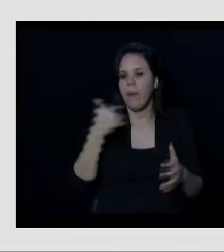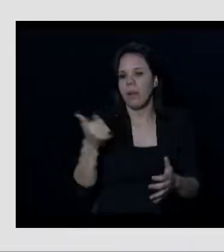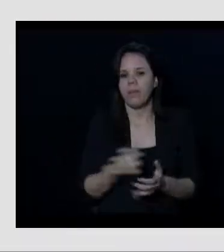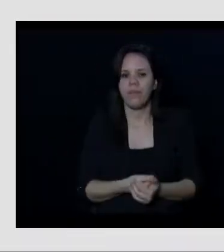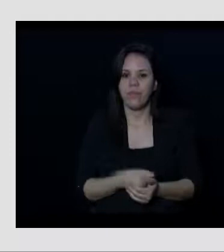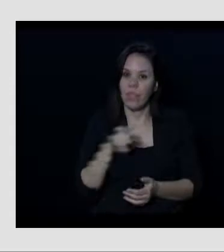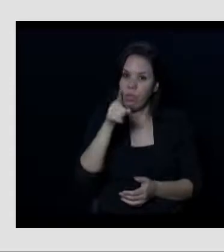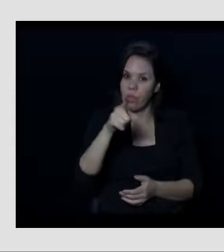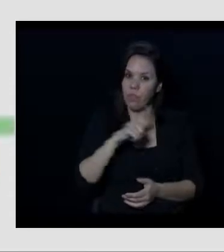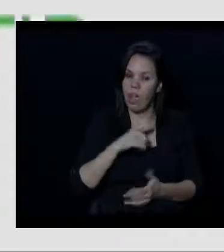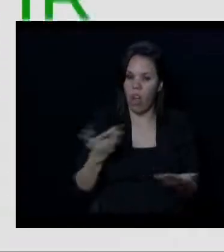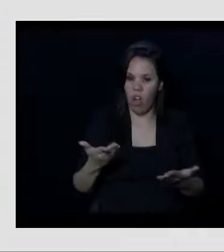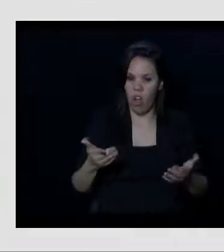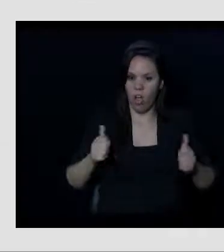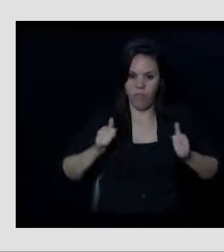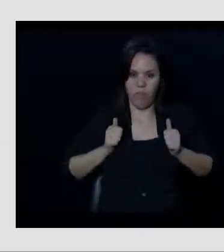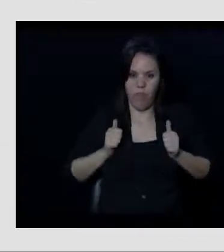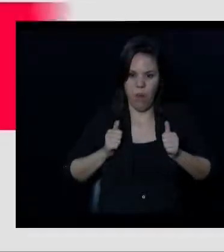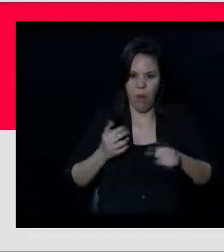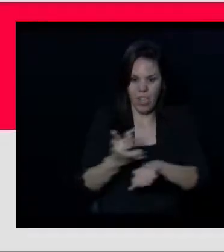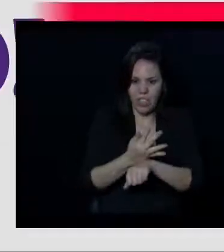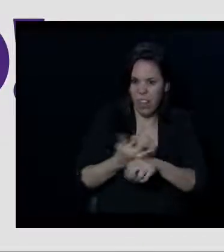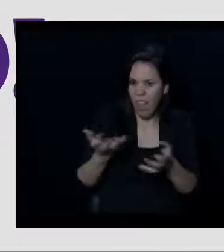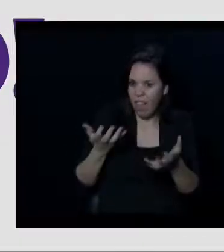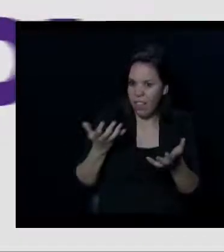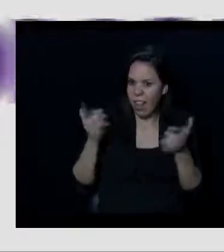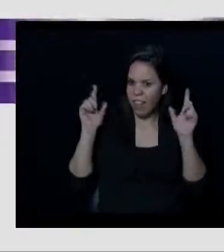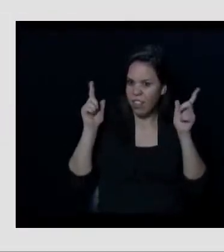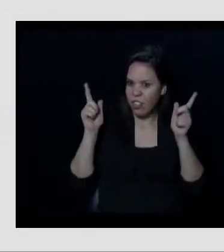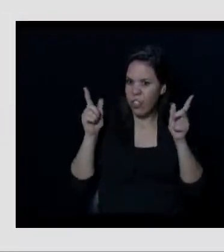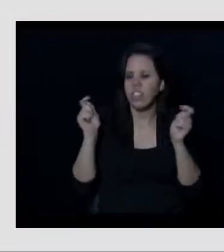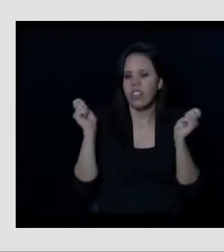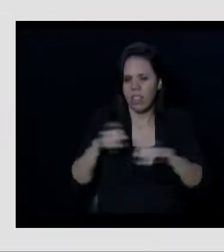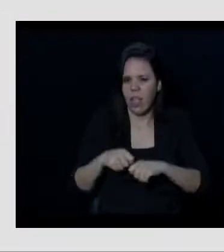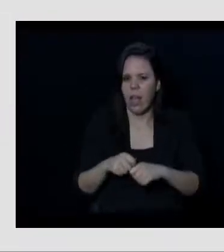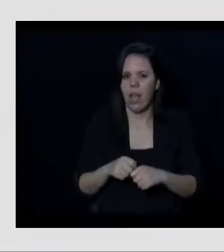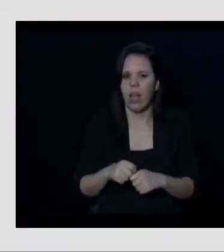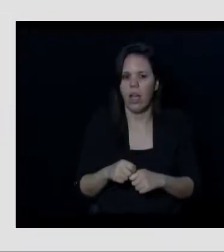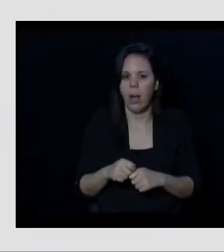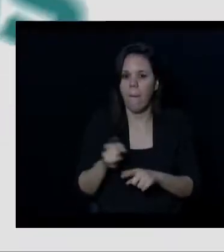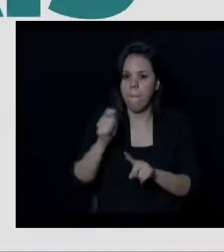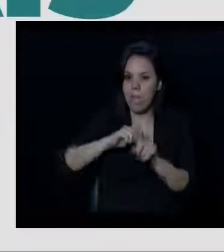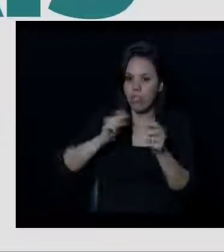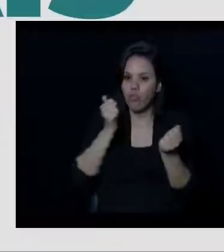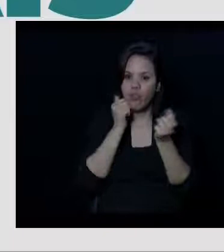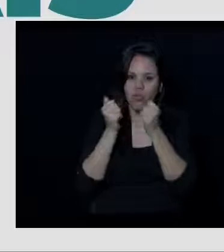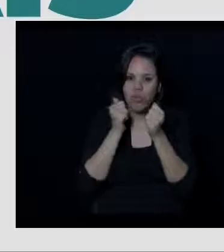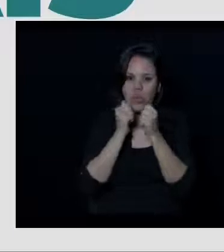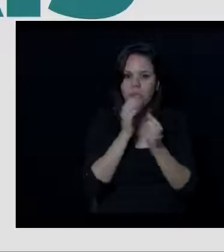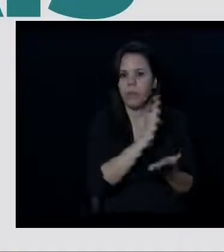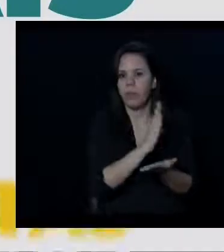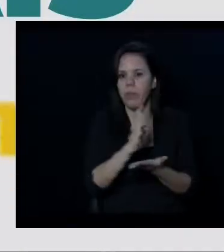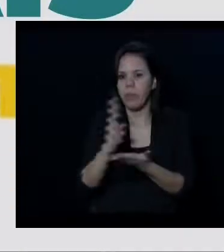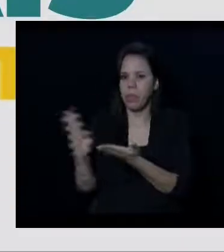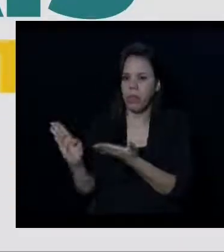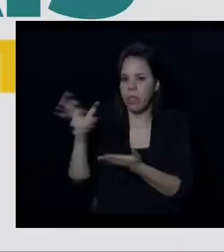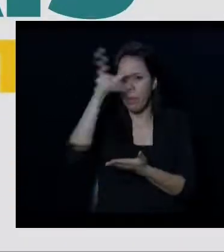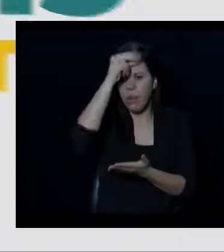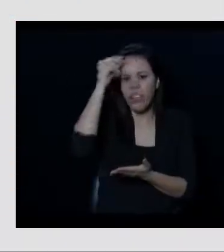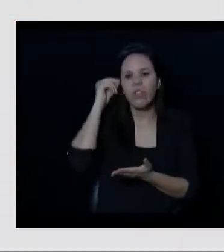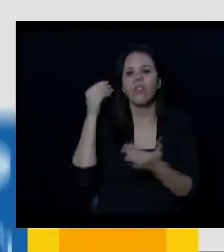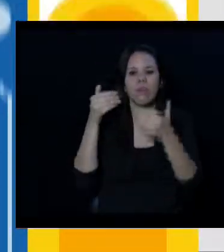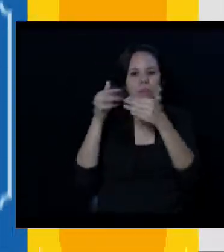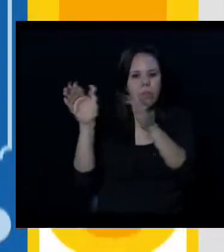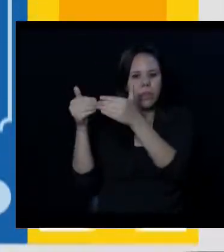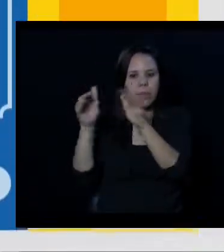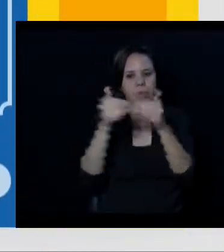de boa nestas férias e quer se divertir, tem como. Em julho, as bibliotecas municipais estão